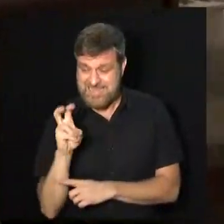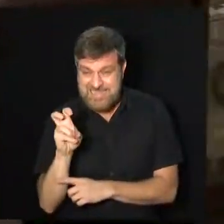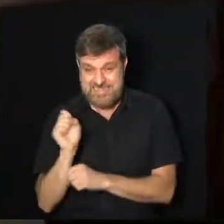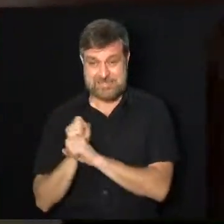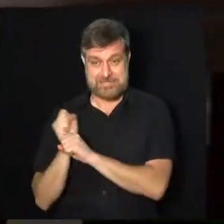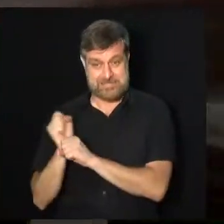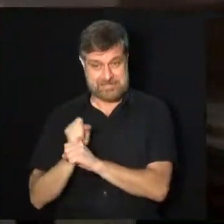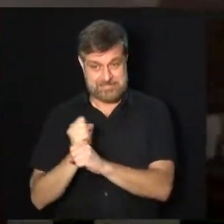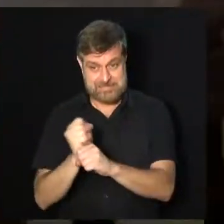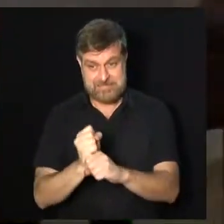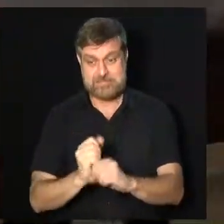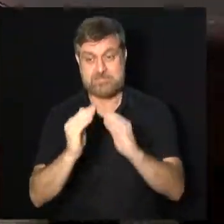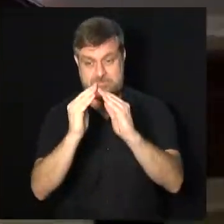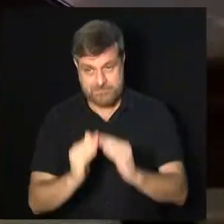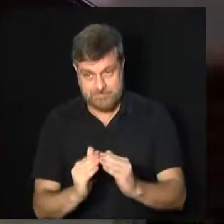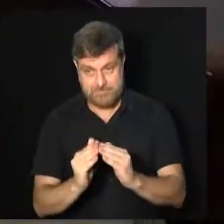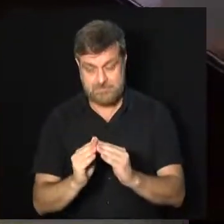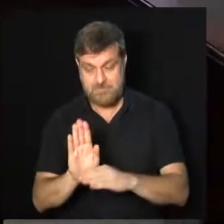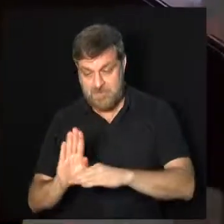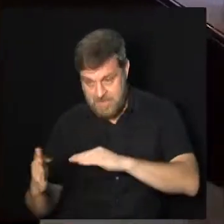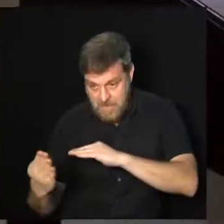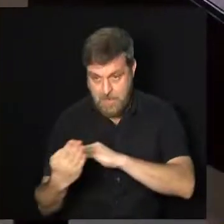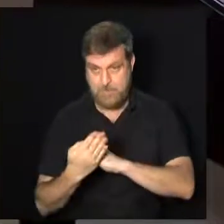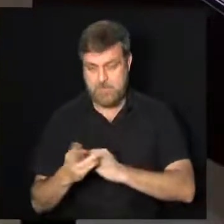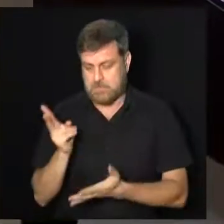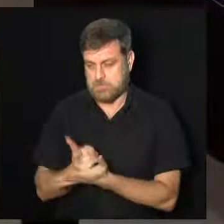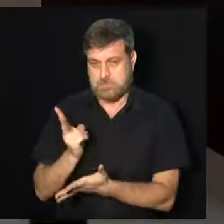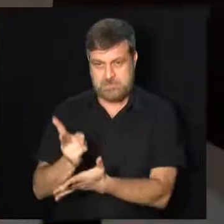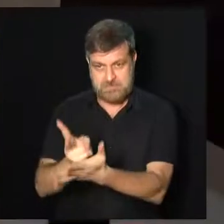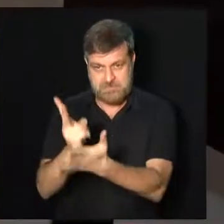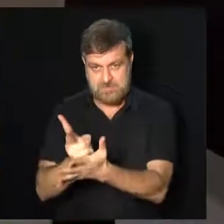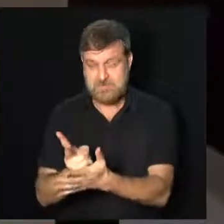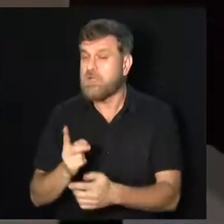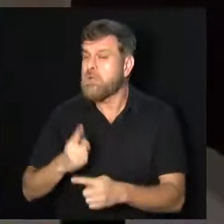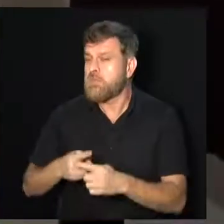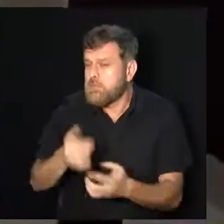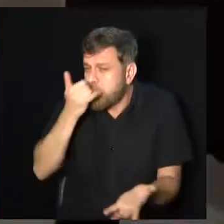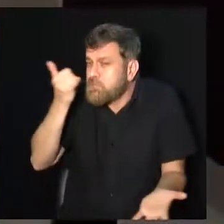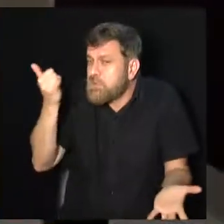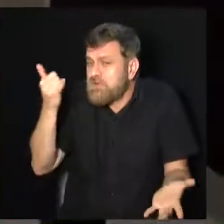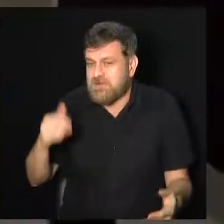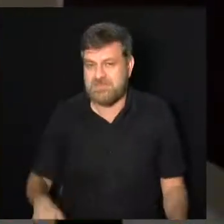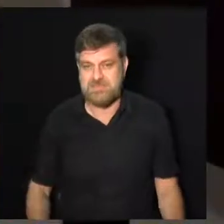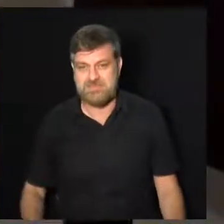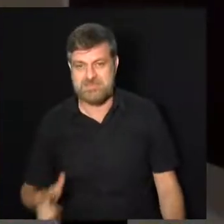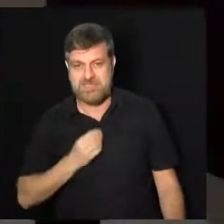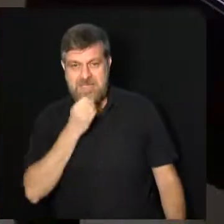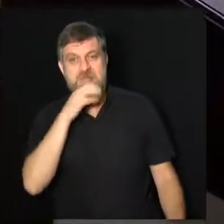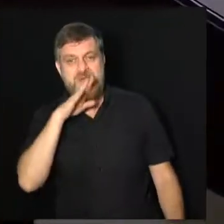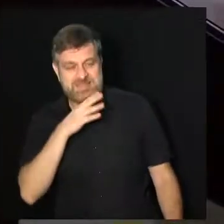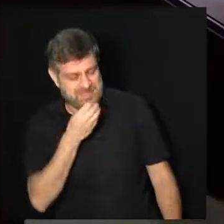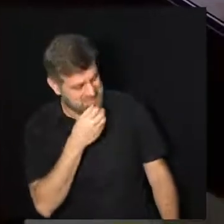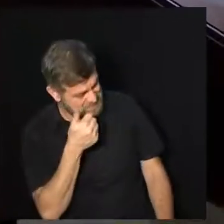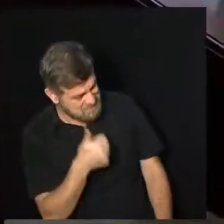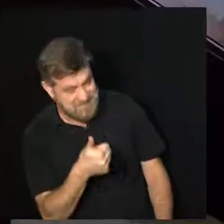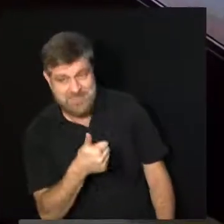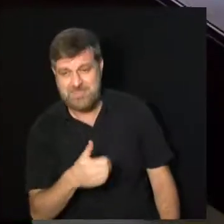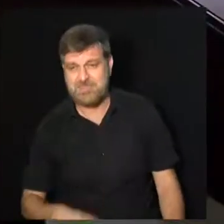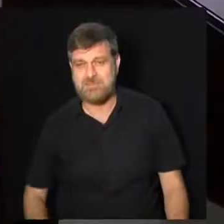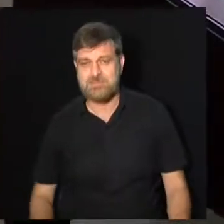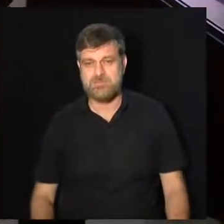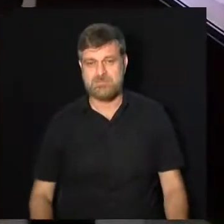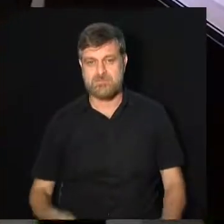35 anos aqui no Jardim Chapadão, e não é por acaso, não é isso? Boa tarde. Boa tarde, tudo bem? Não